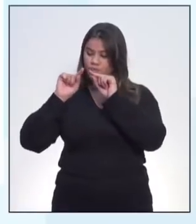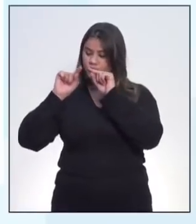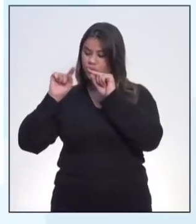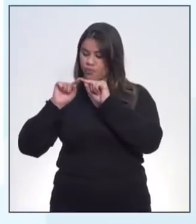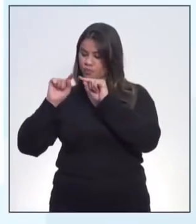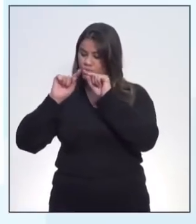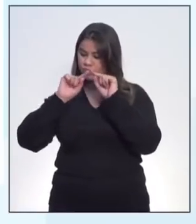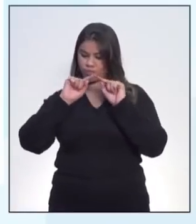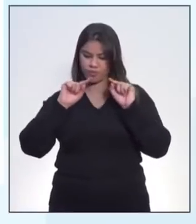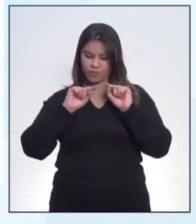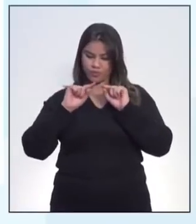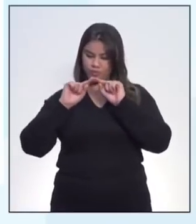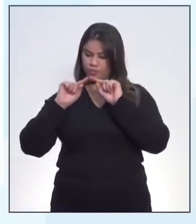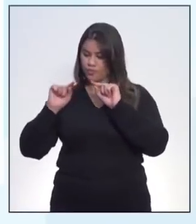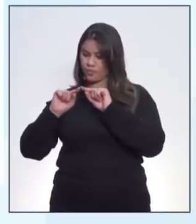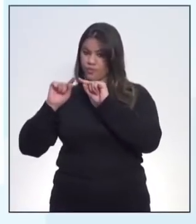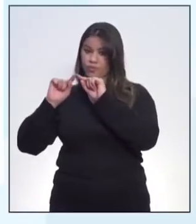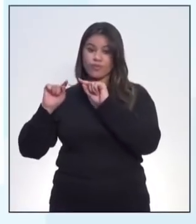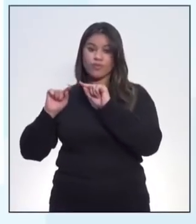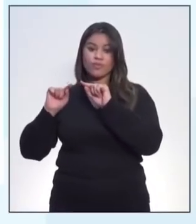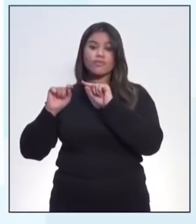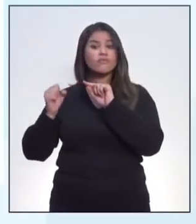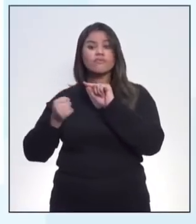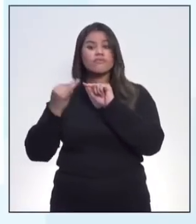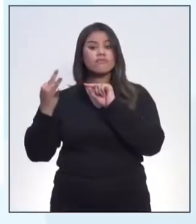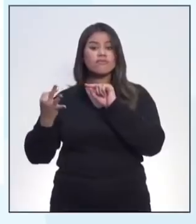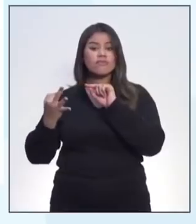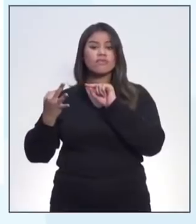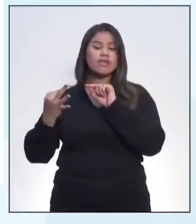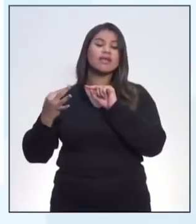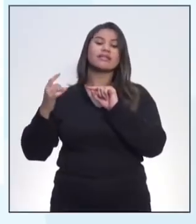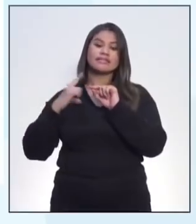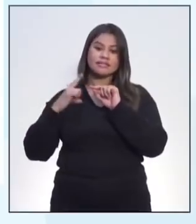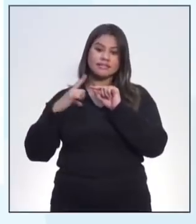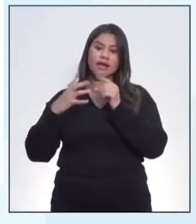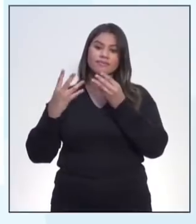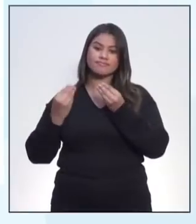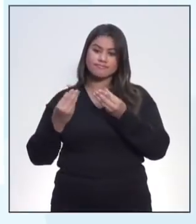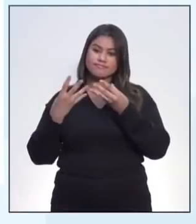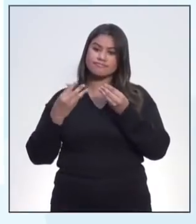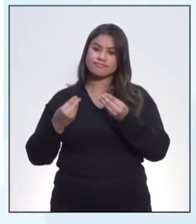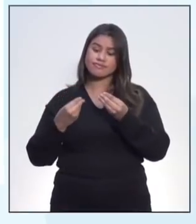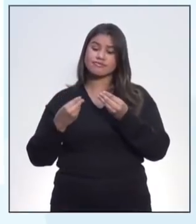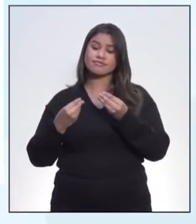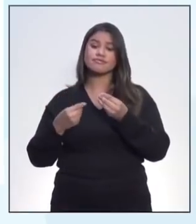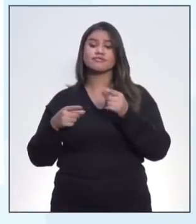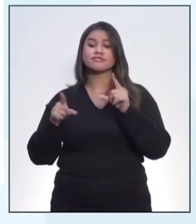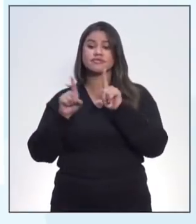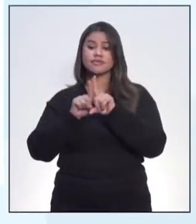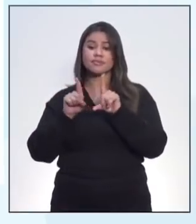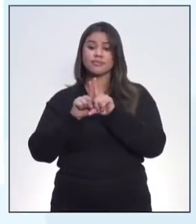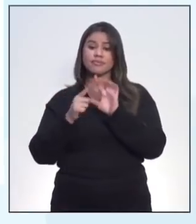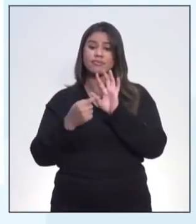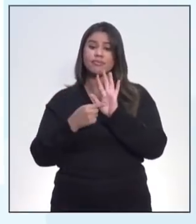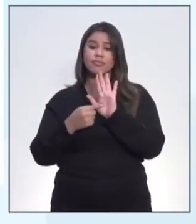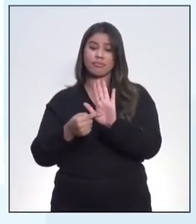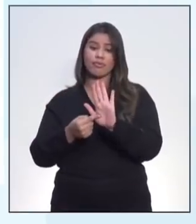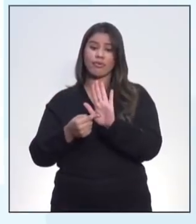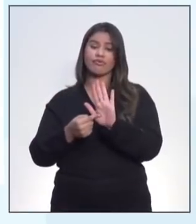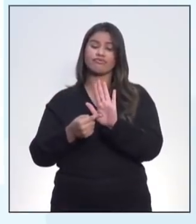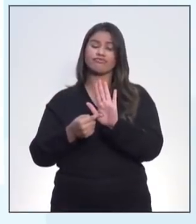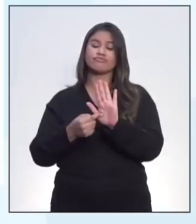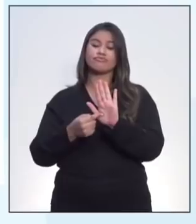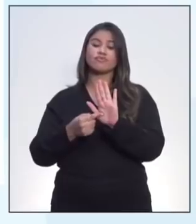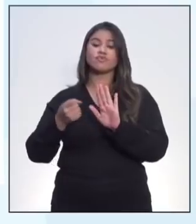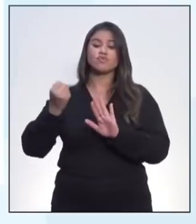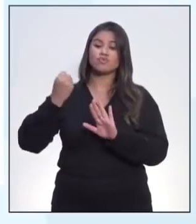indicando. Observa, além do valor numérico, 45, que é maior ali entre as carnes,